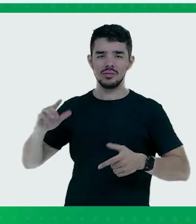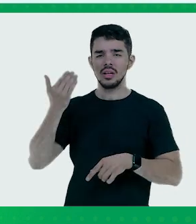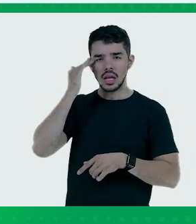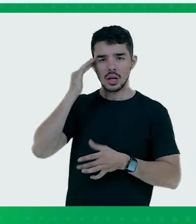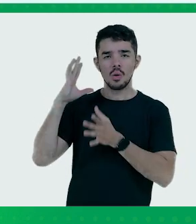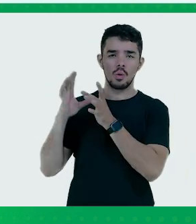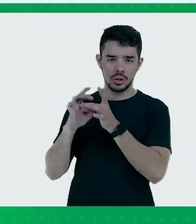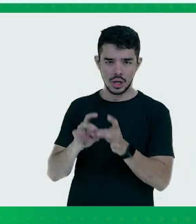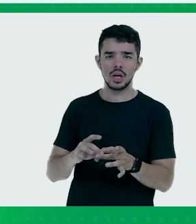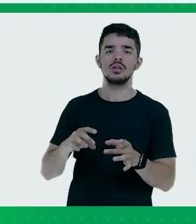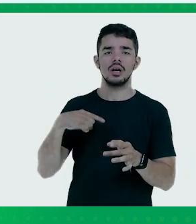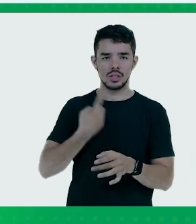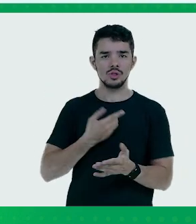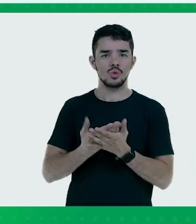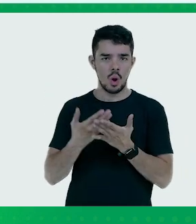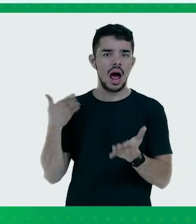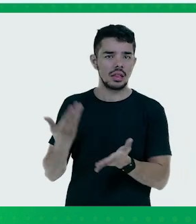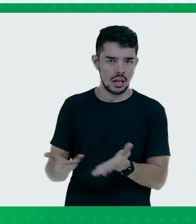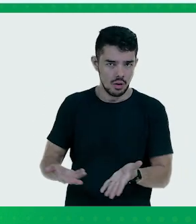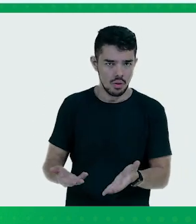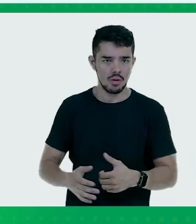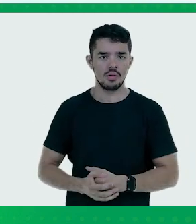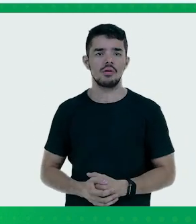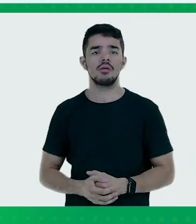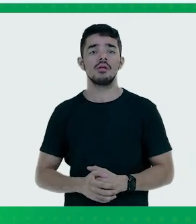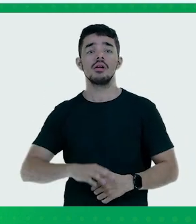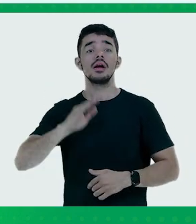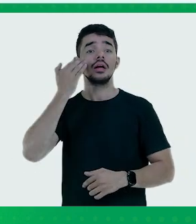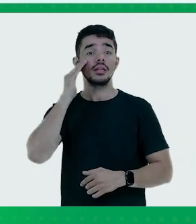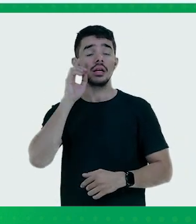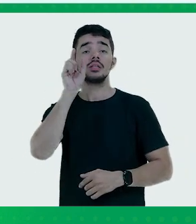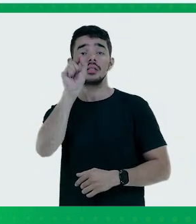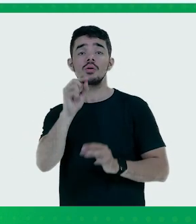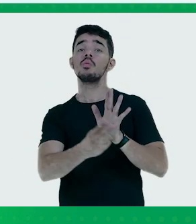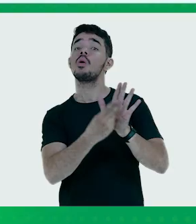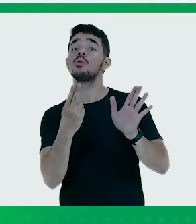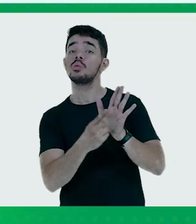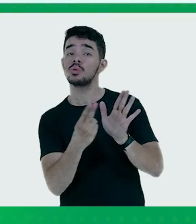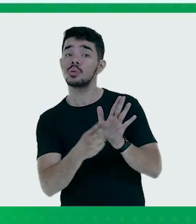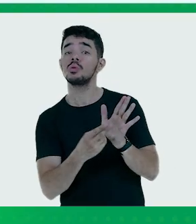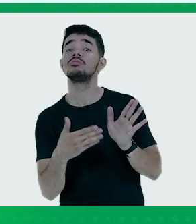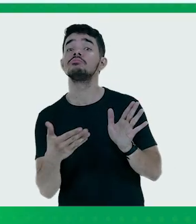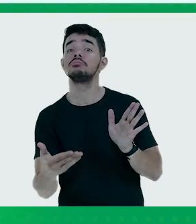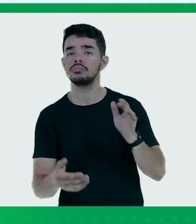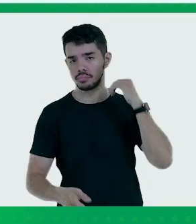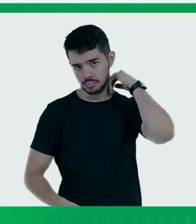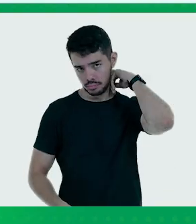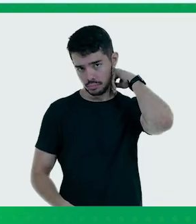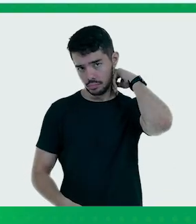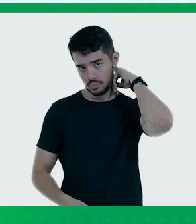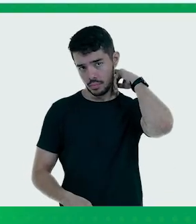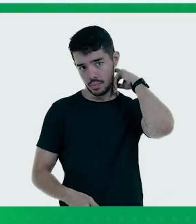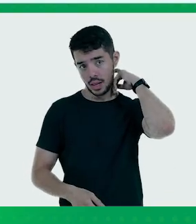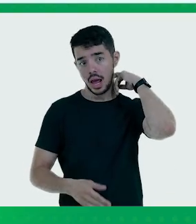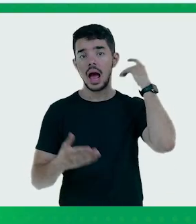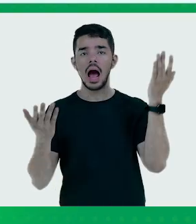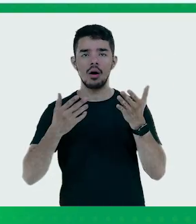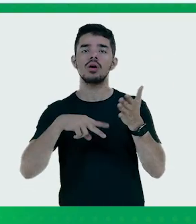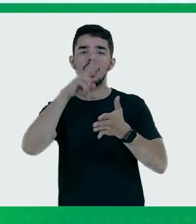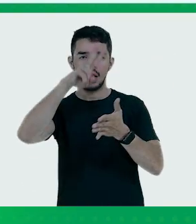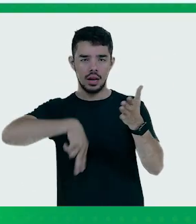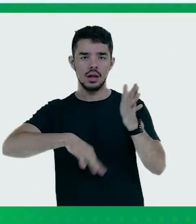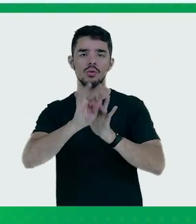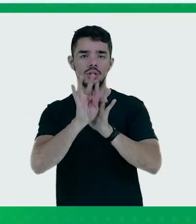contexto histórico que nós estudamos até agora, conclui-se que o autor... Aí, ó, vamos ler o texto